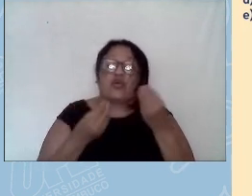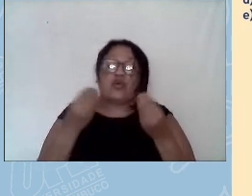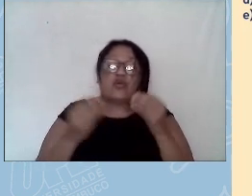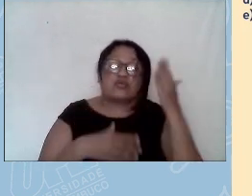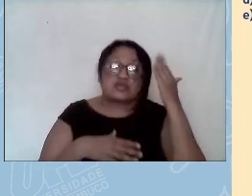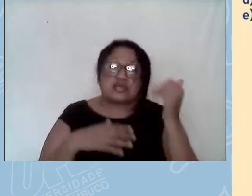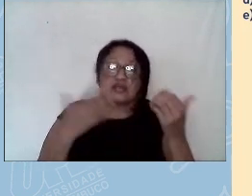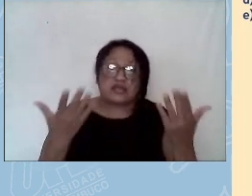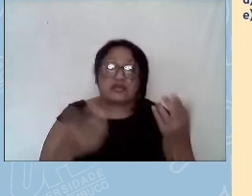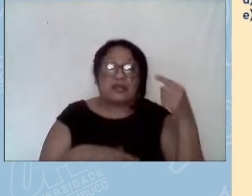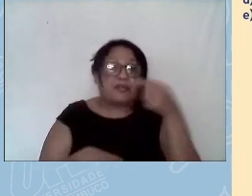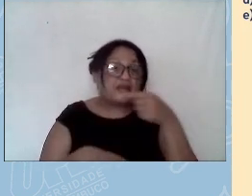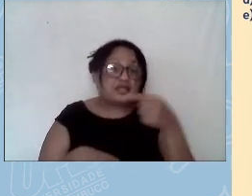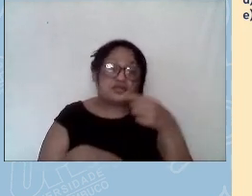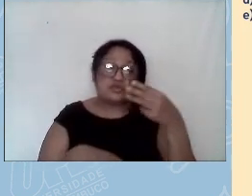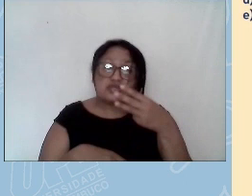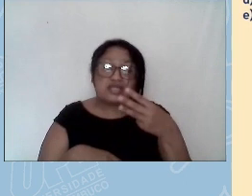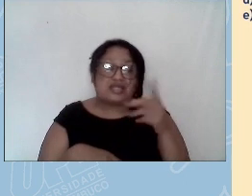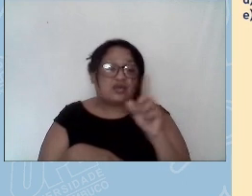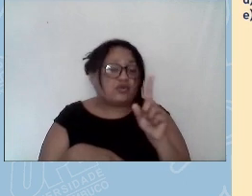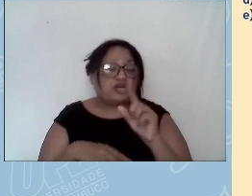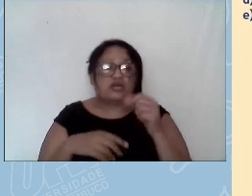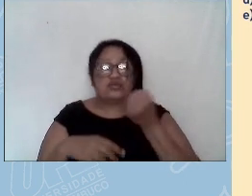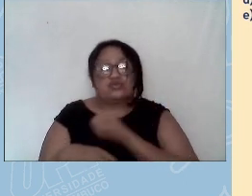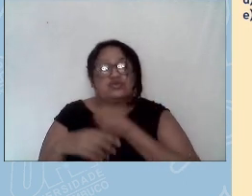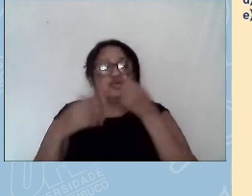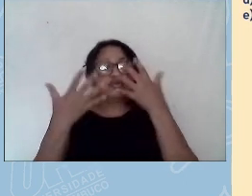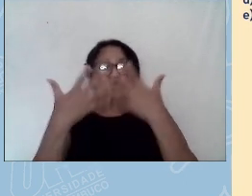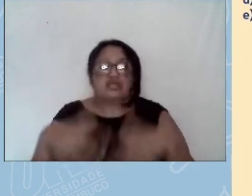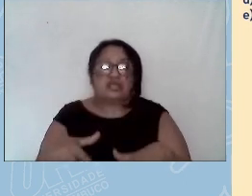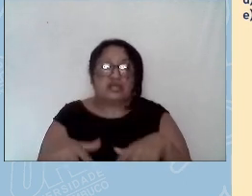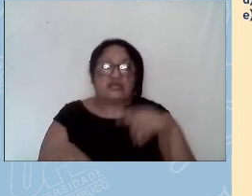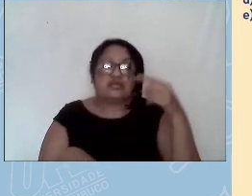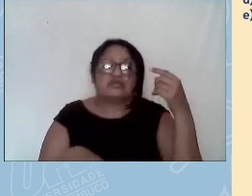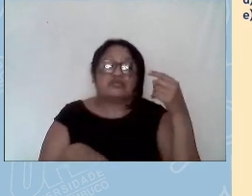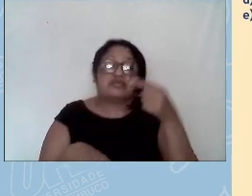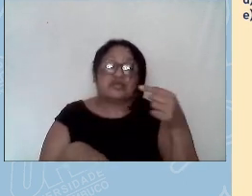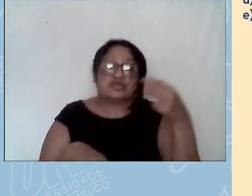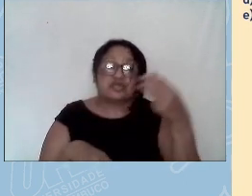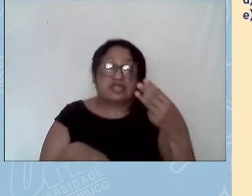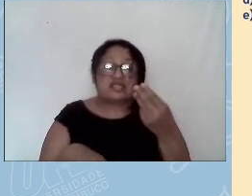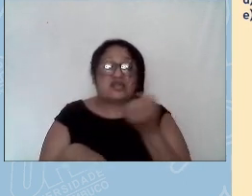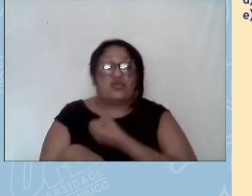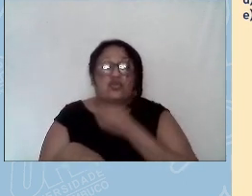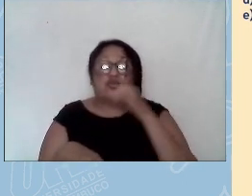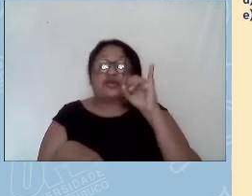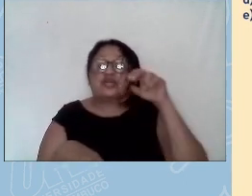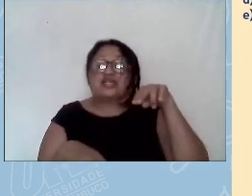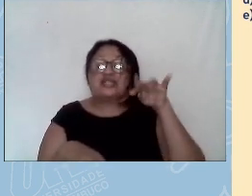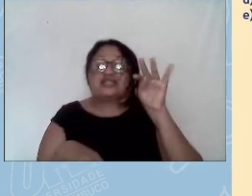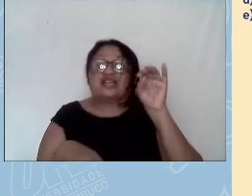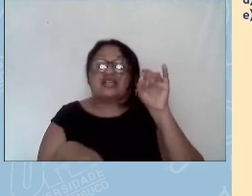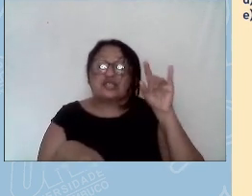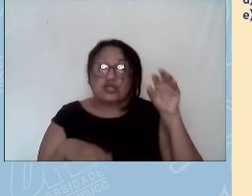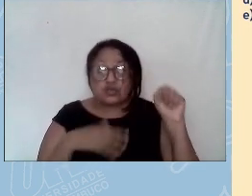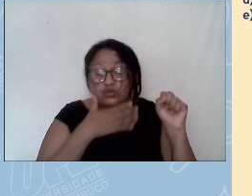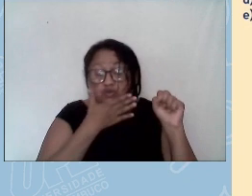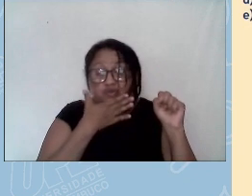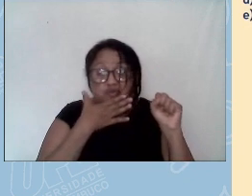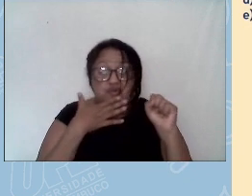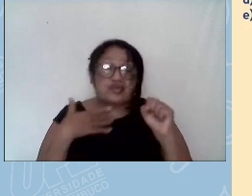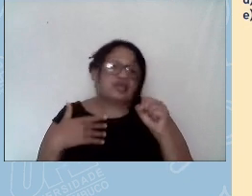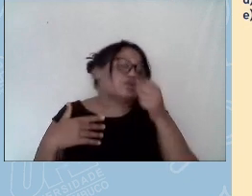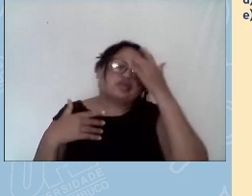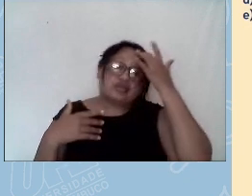menos 3 não é um número natural menos 3 é um número inteiro então o item 1 que falava a